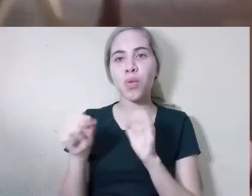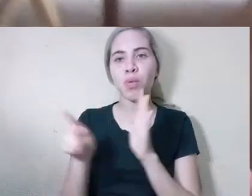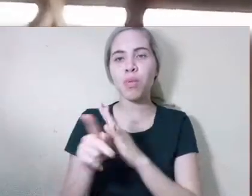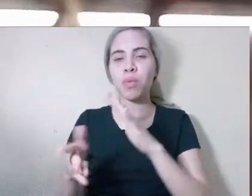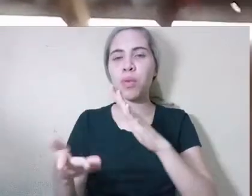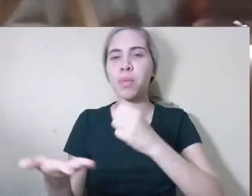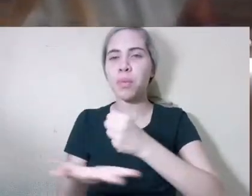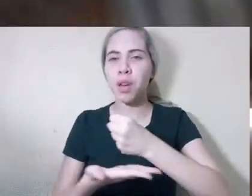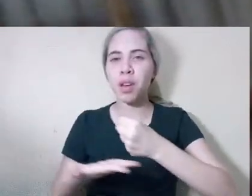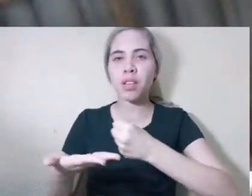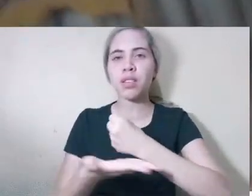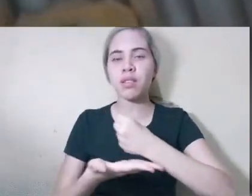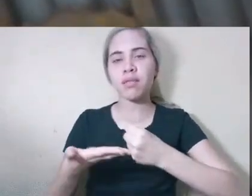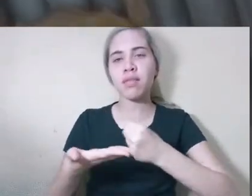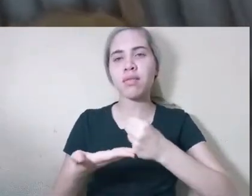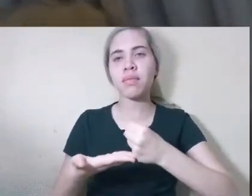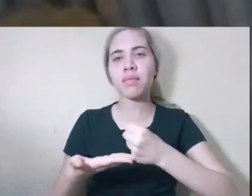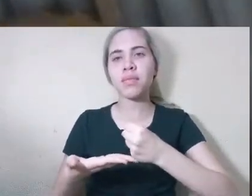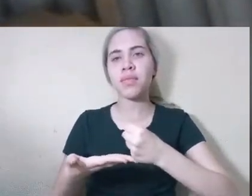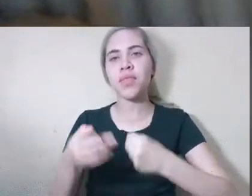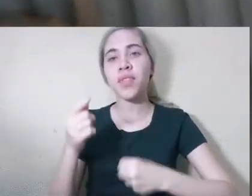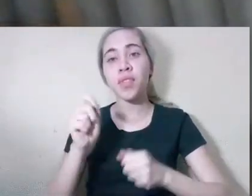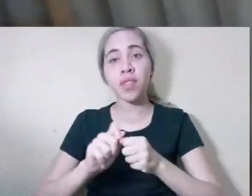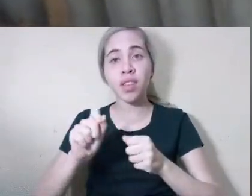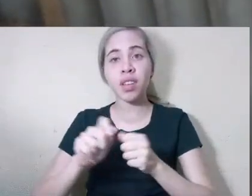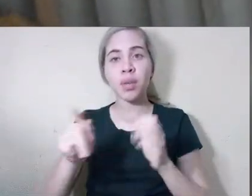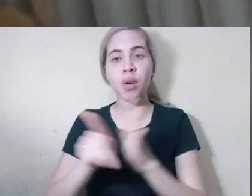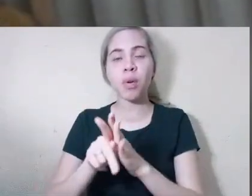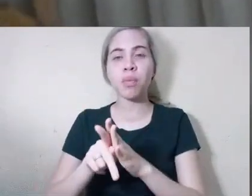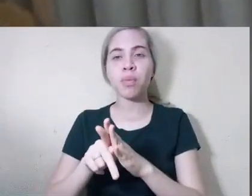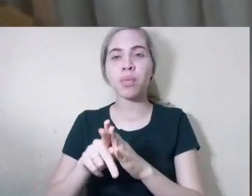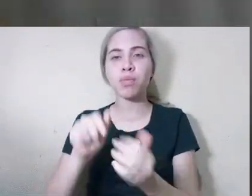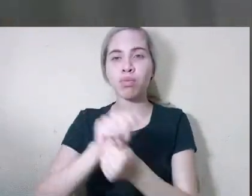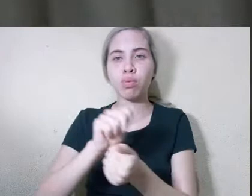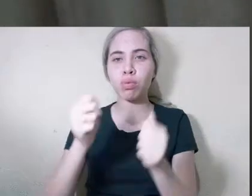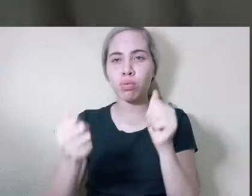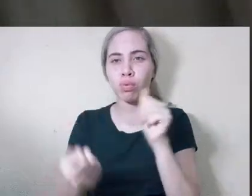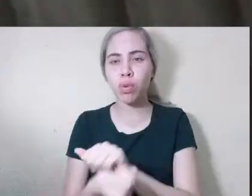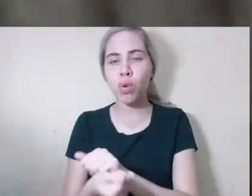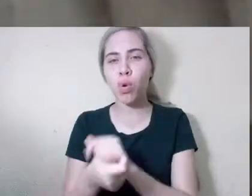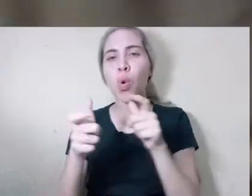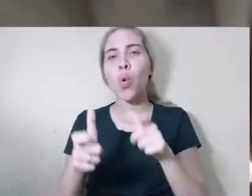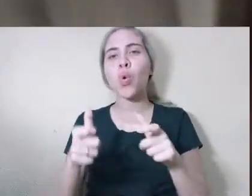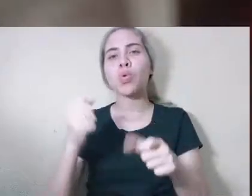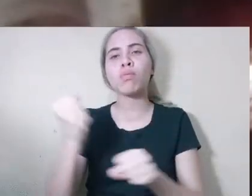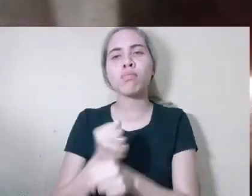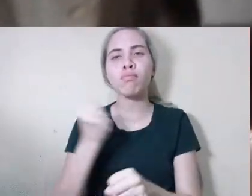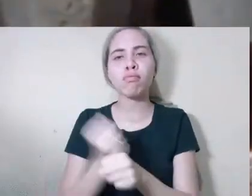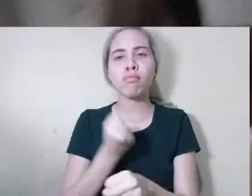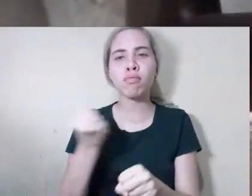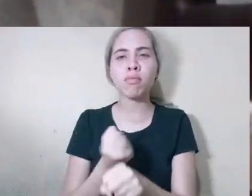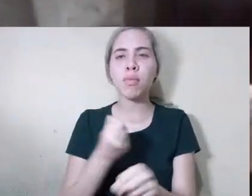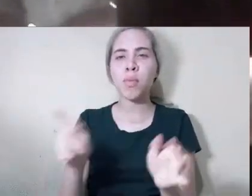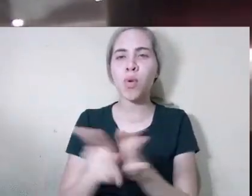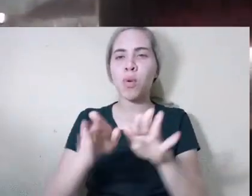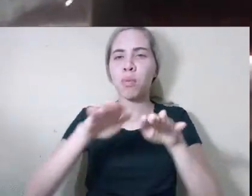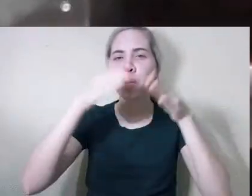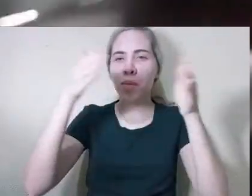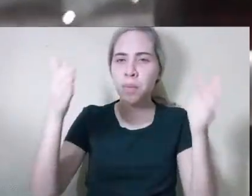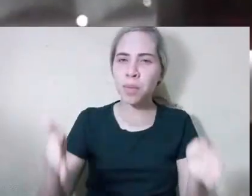uma base de retífica, né? Isso. E fez uma adaptação aqui, onde ele construiu uma